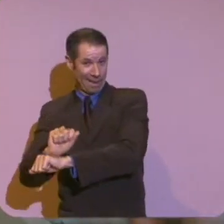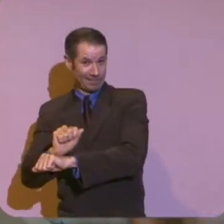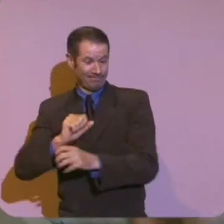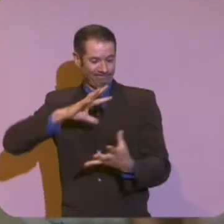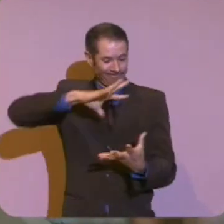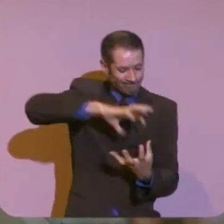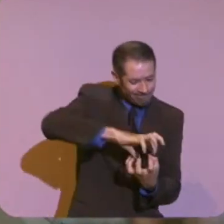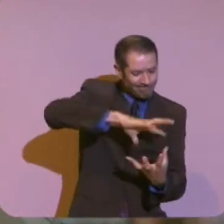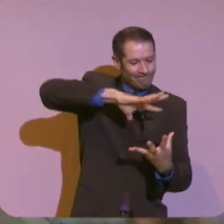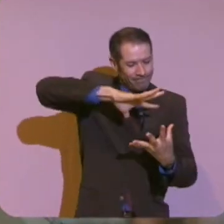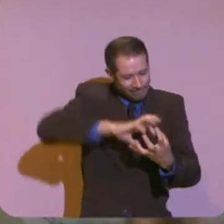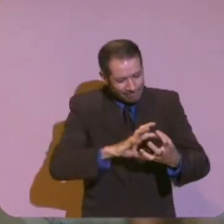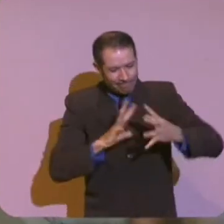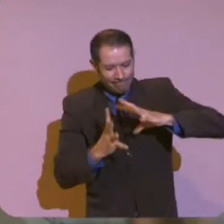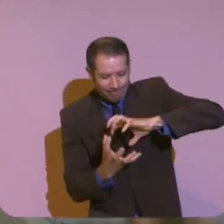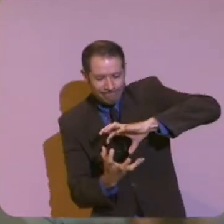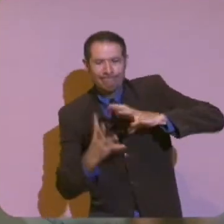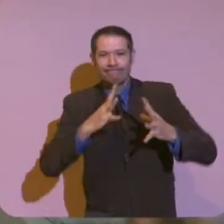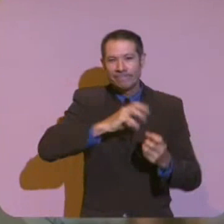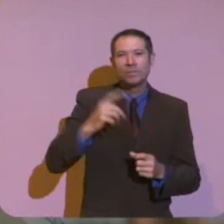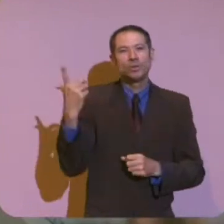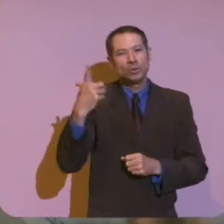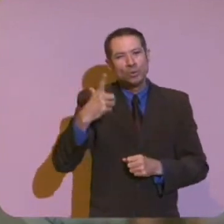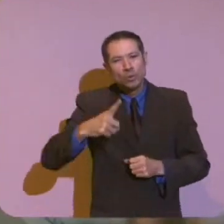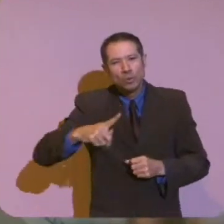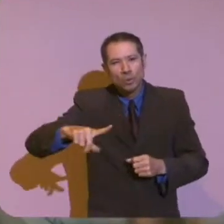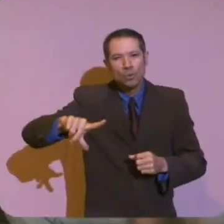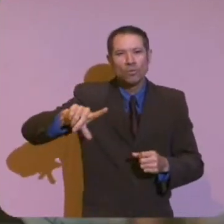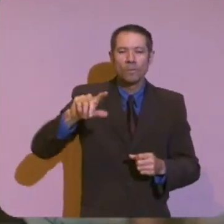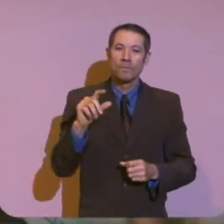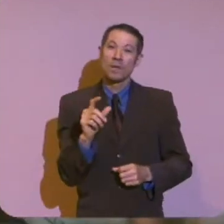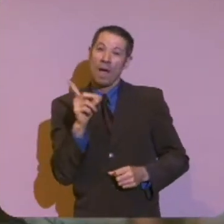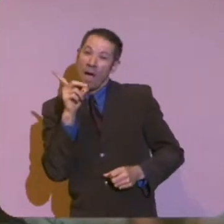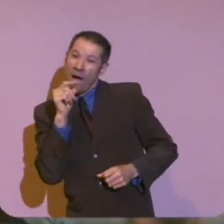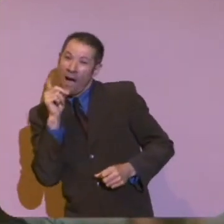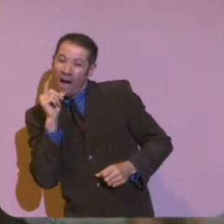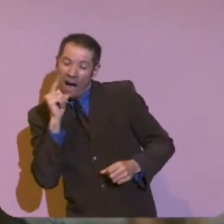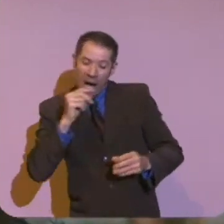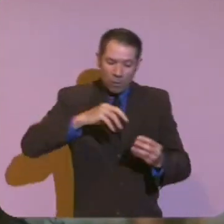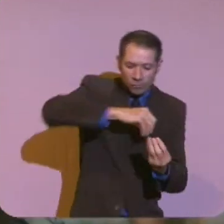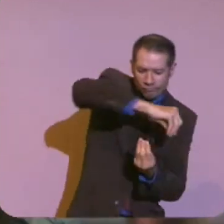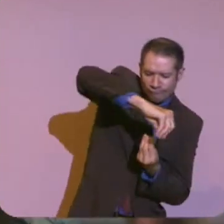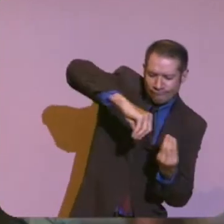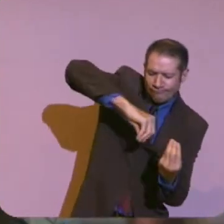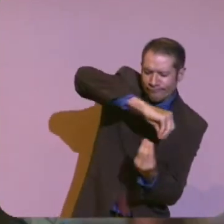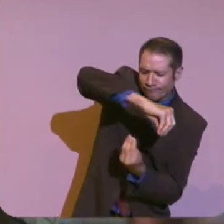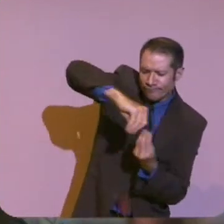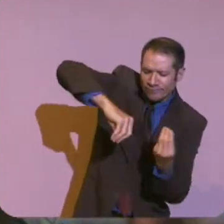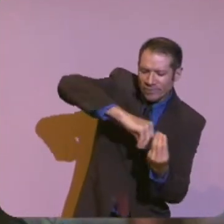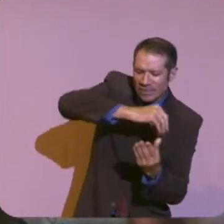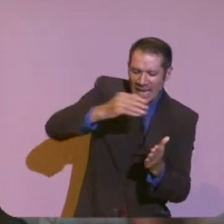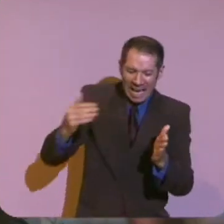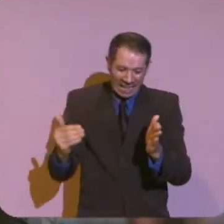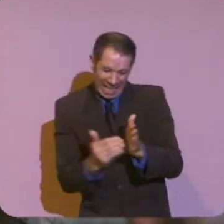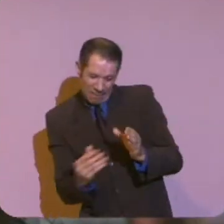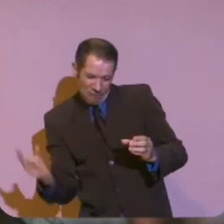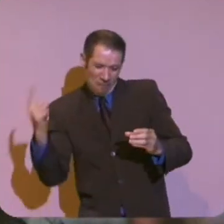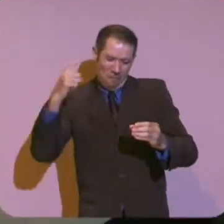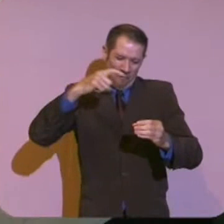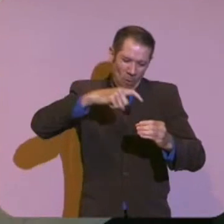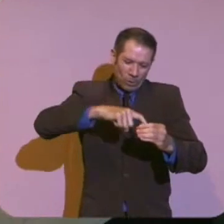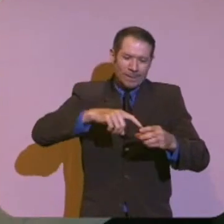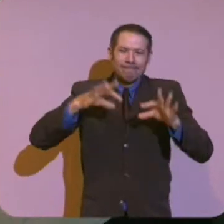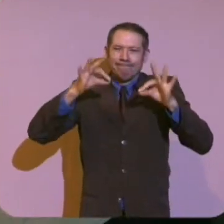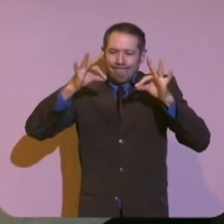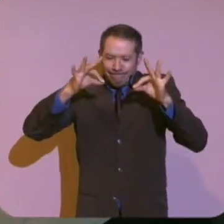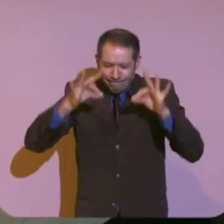amassa o barro de novo, molha a argila, até que ela volte ao ponto para